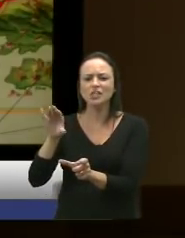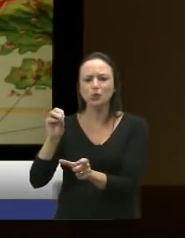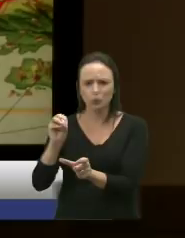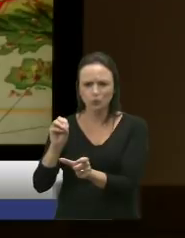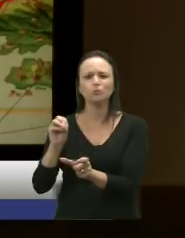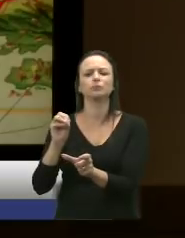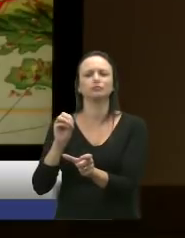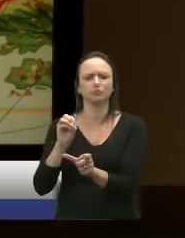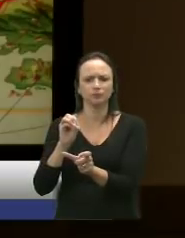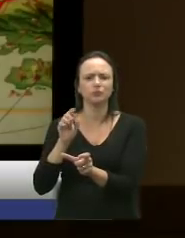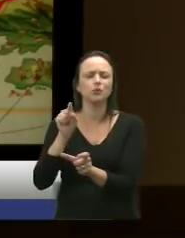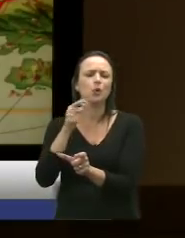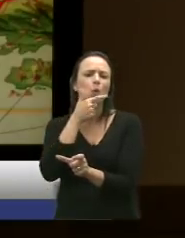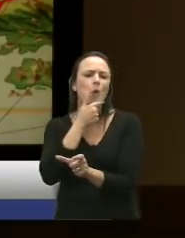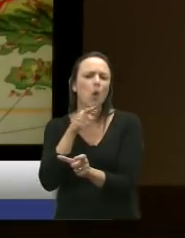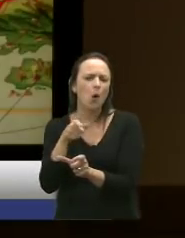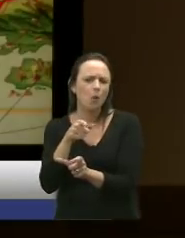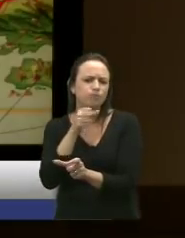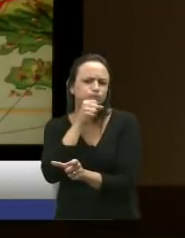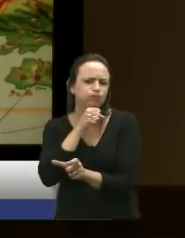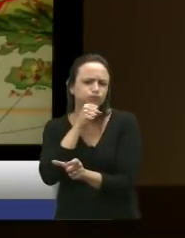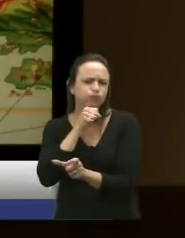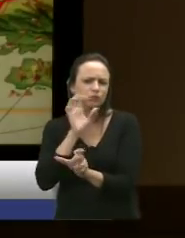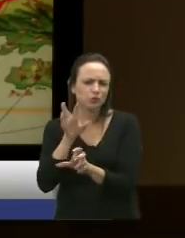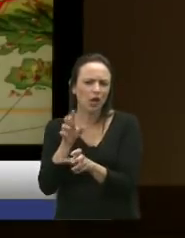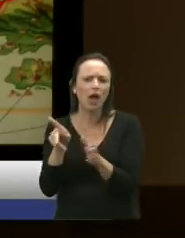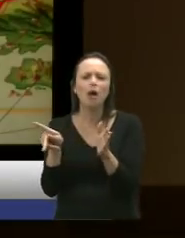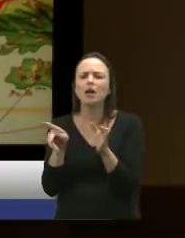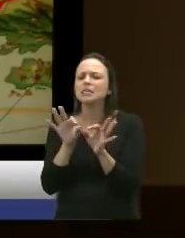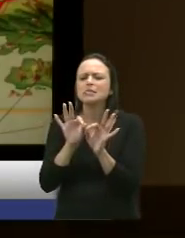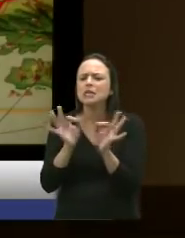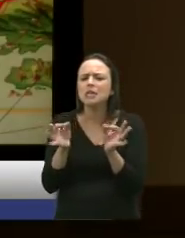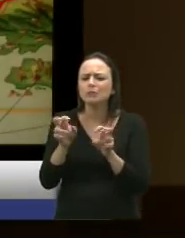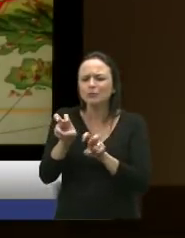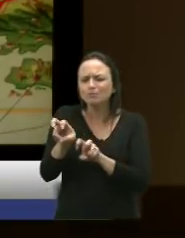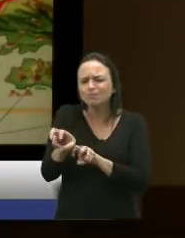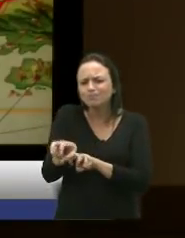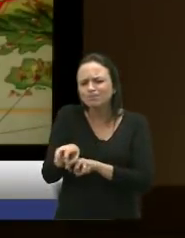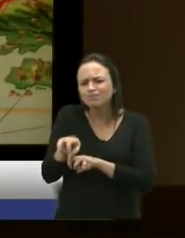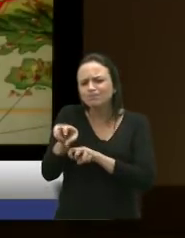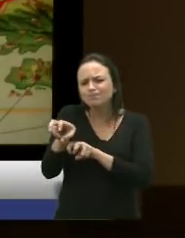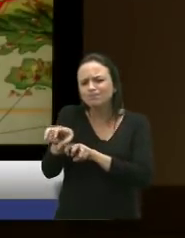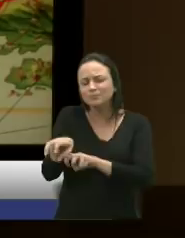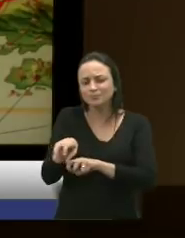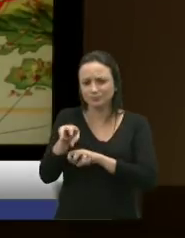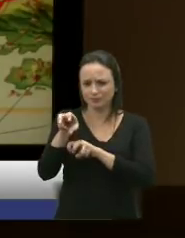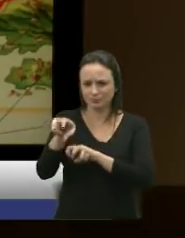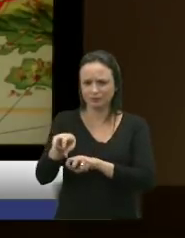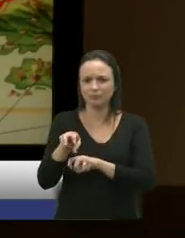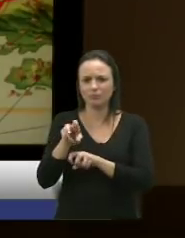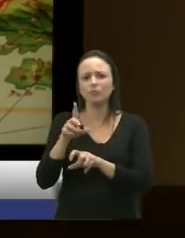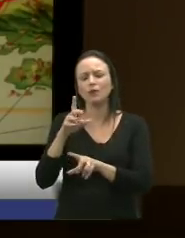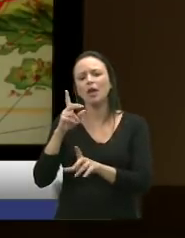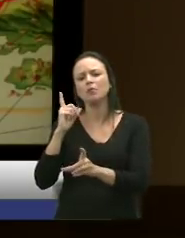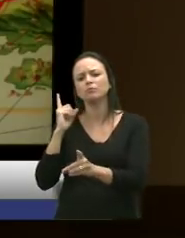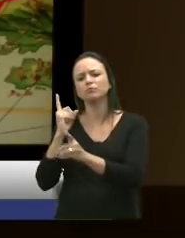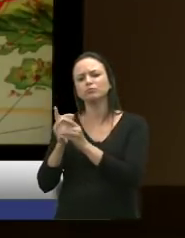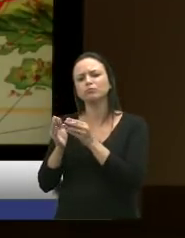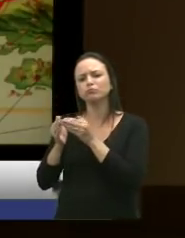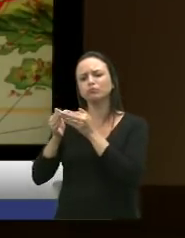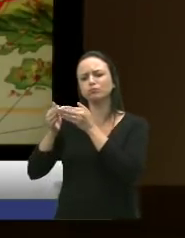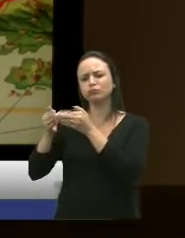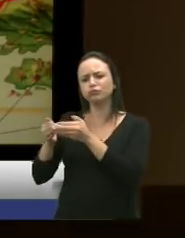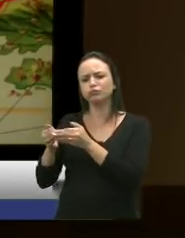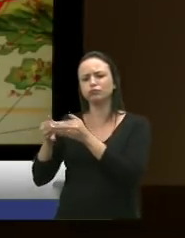Certa feita, esse senhor, humilde agricultor, foi encontrado por um pelotão de marinheiros